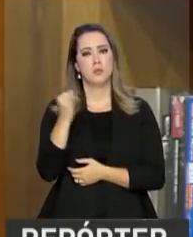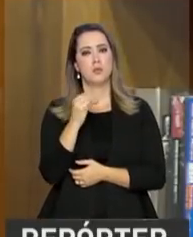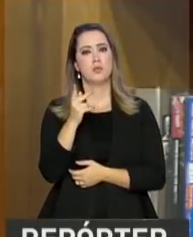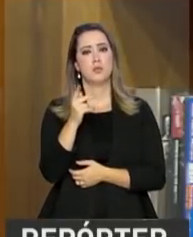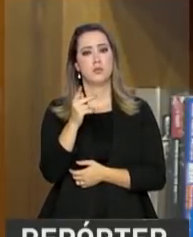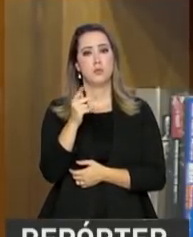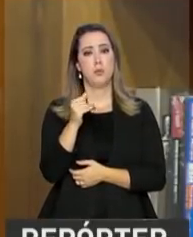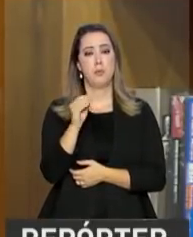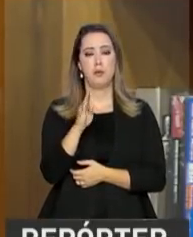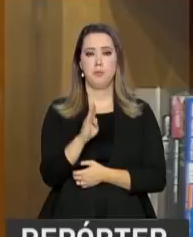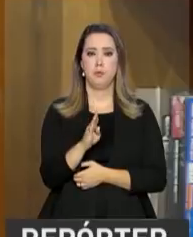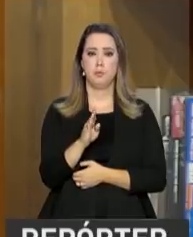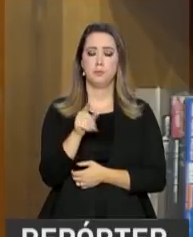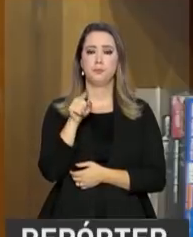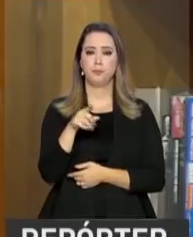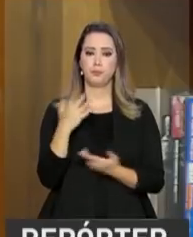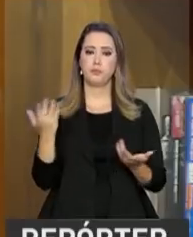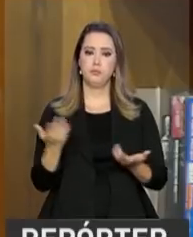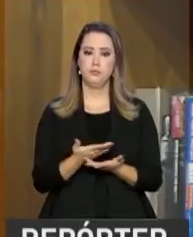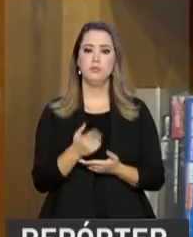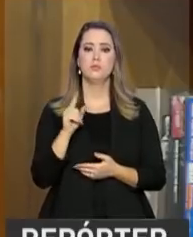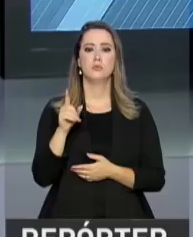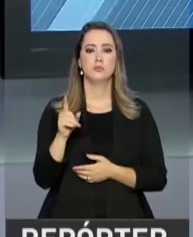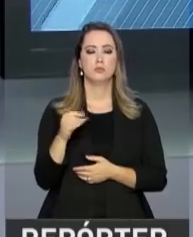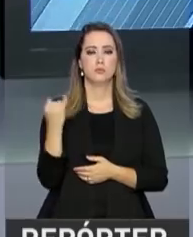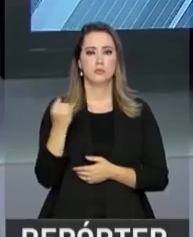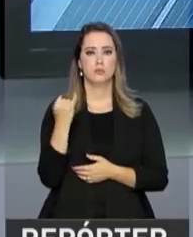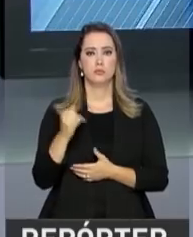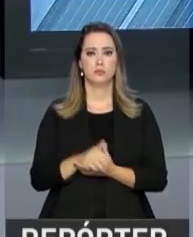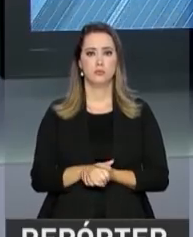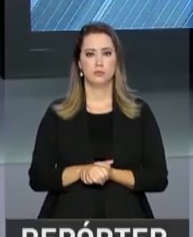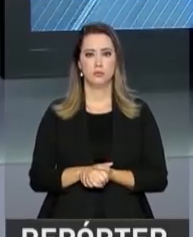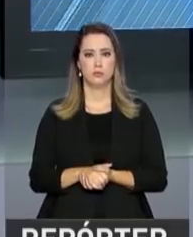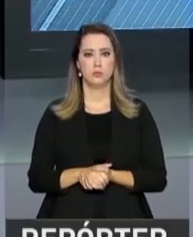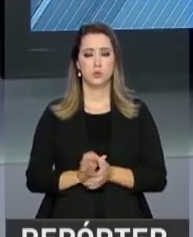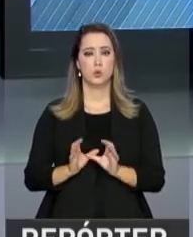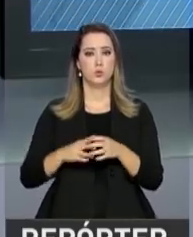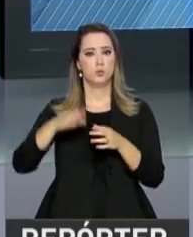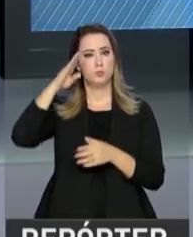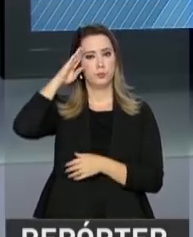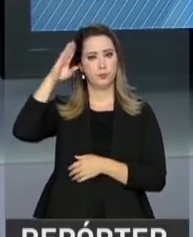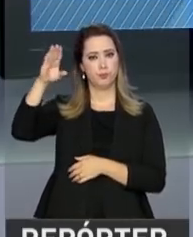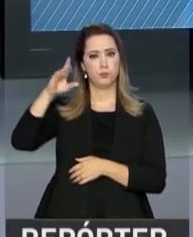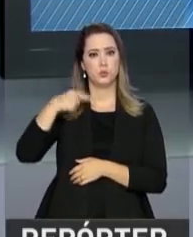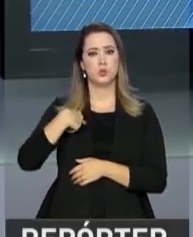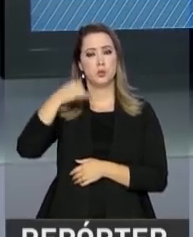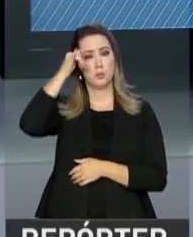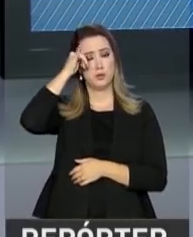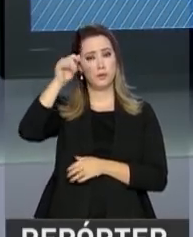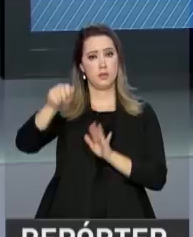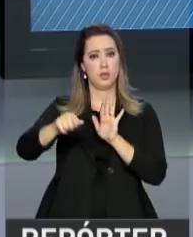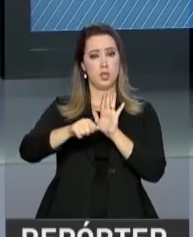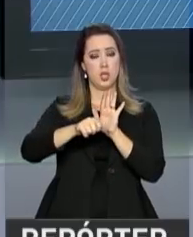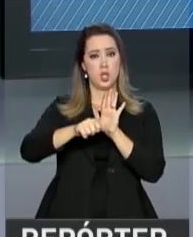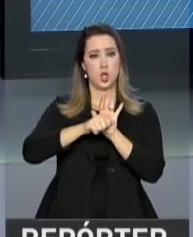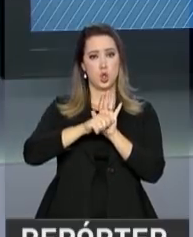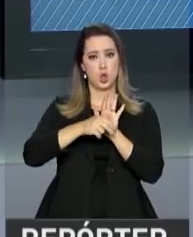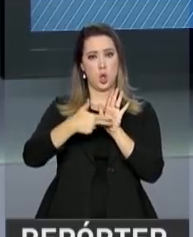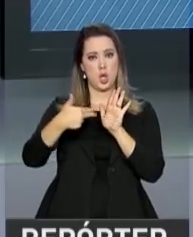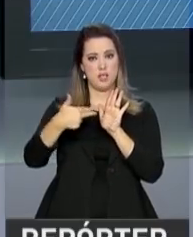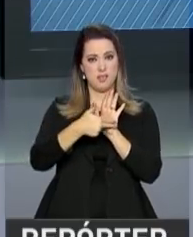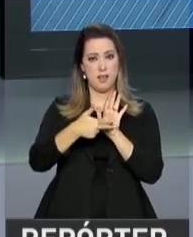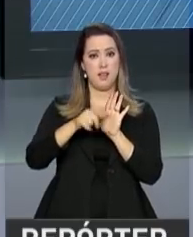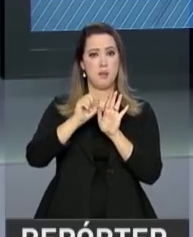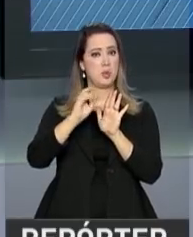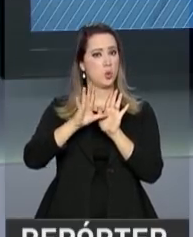então adversário é muito positiva as forças armadas estão no combate ao tráfico de drogas armas e